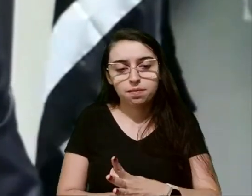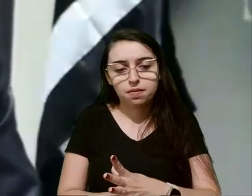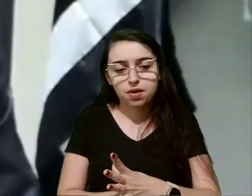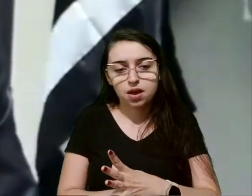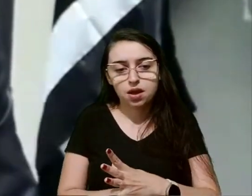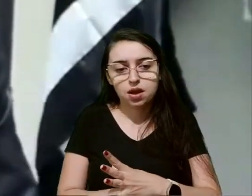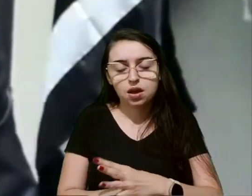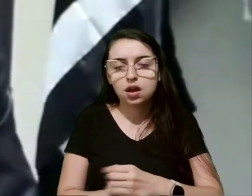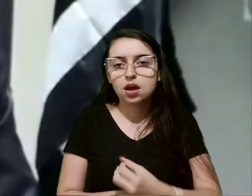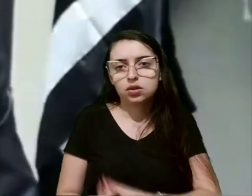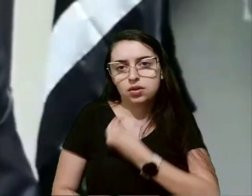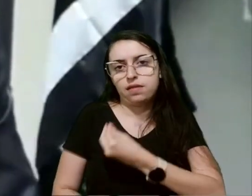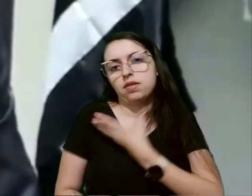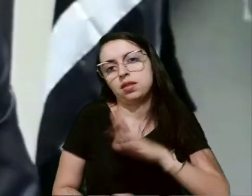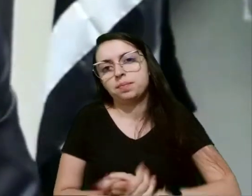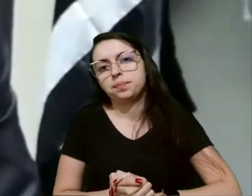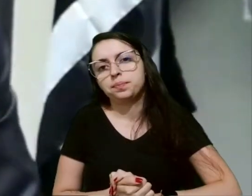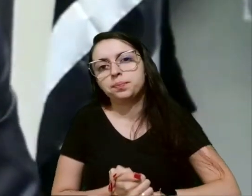nessa realidade.